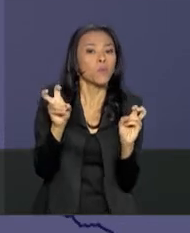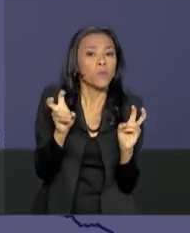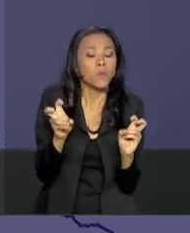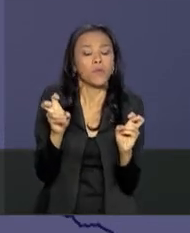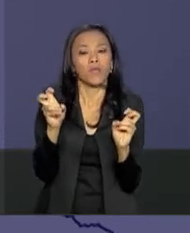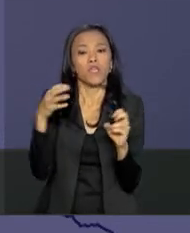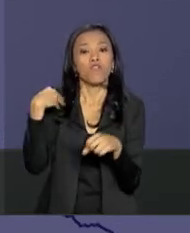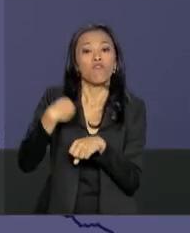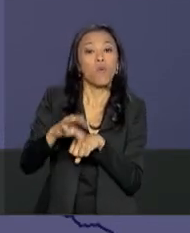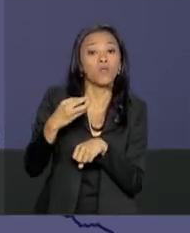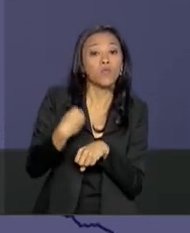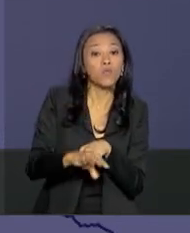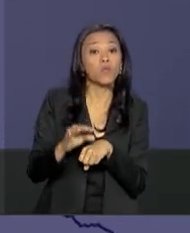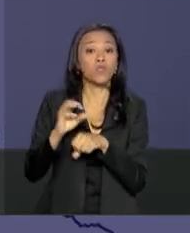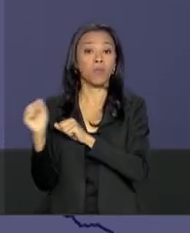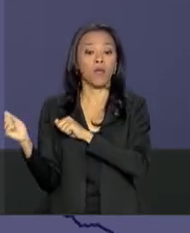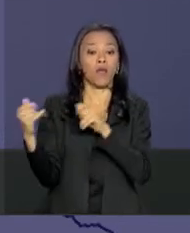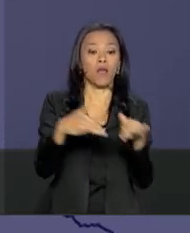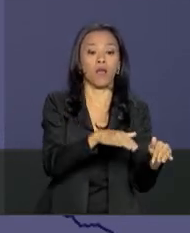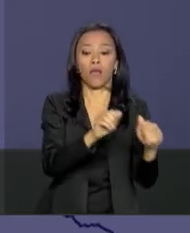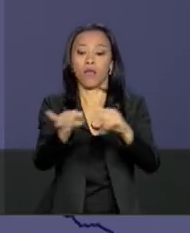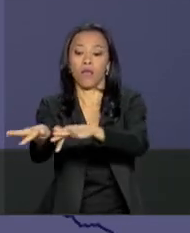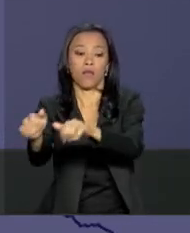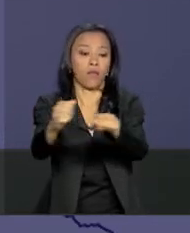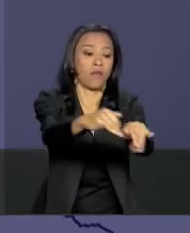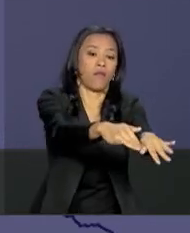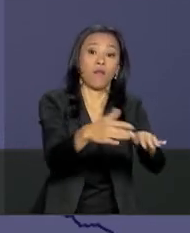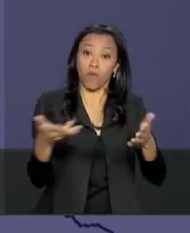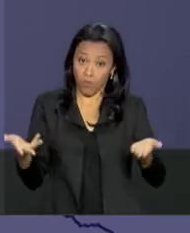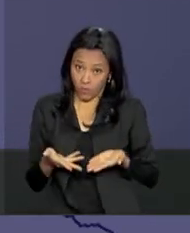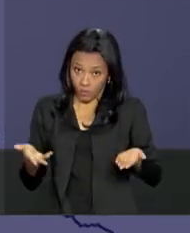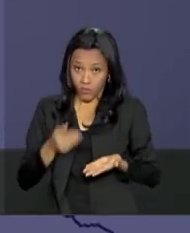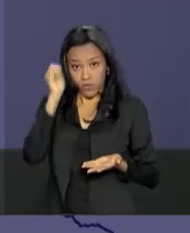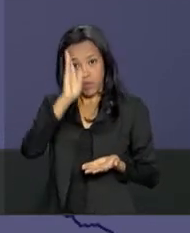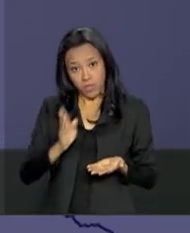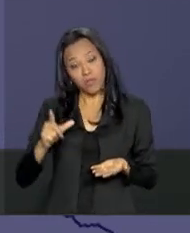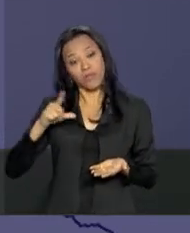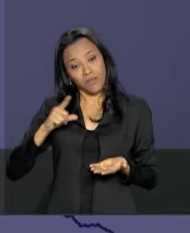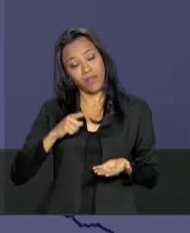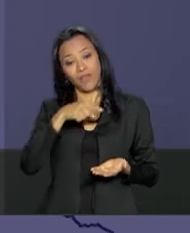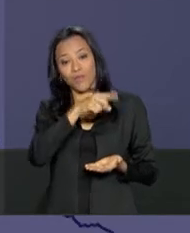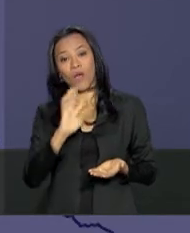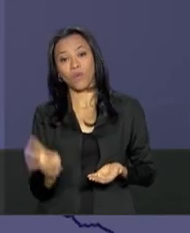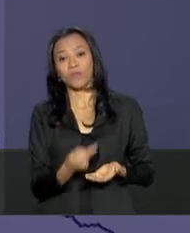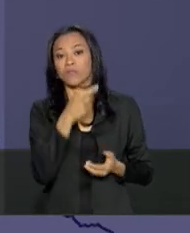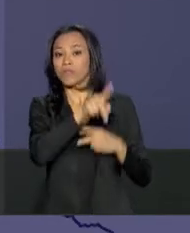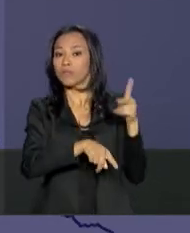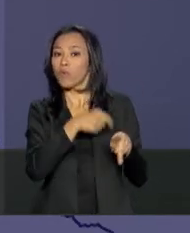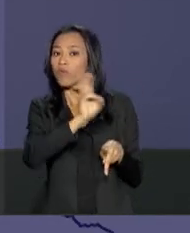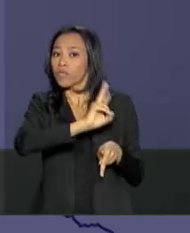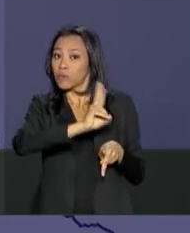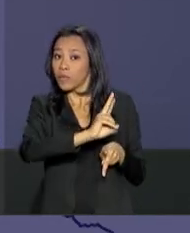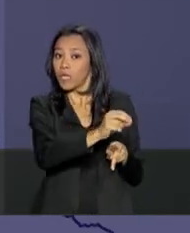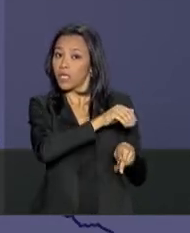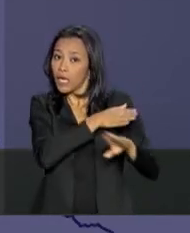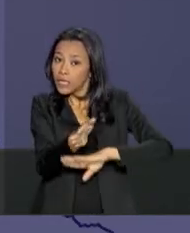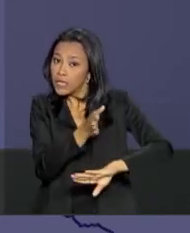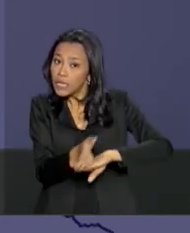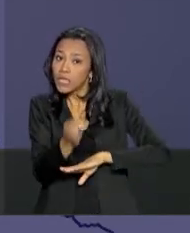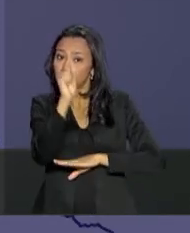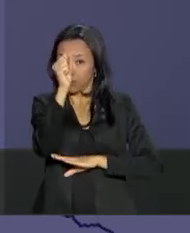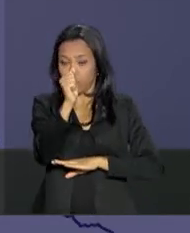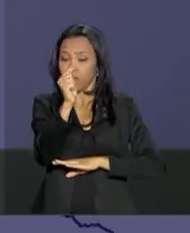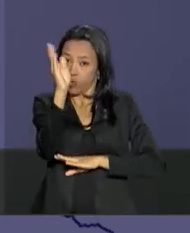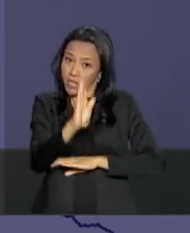sobre migrações hoje o brasil lida com a questão venezuelana das migrações lá no